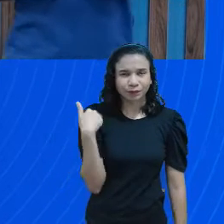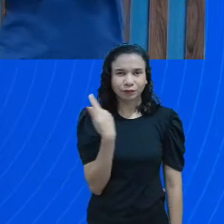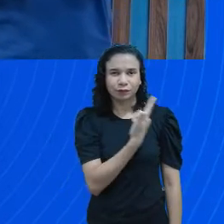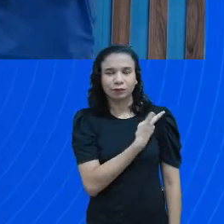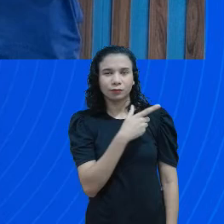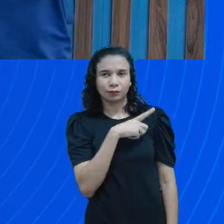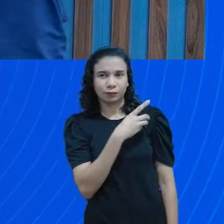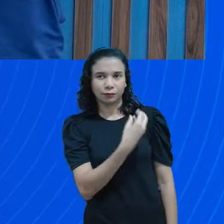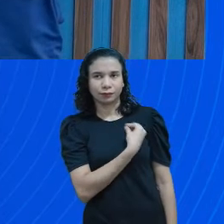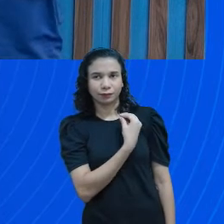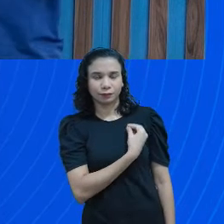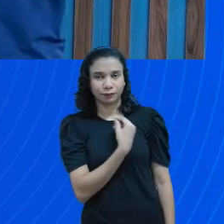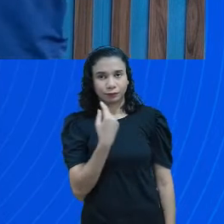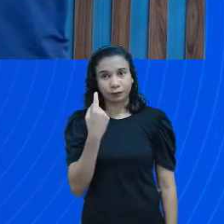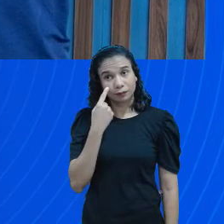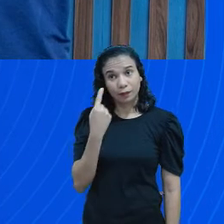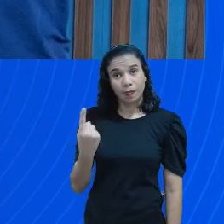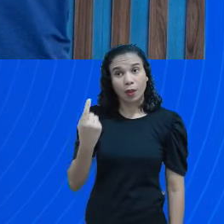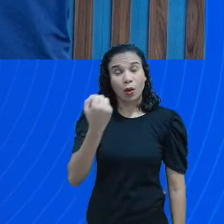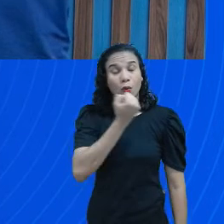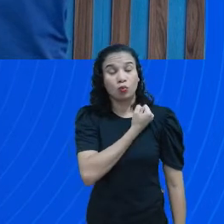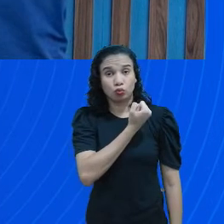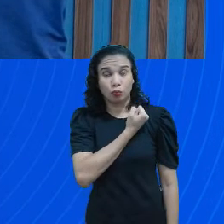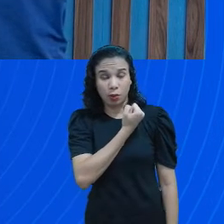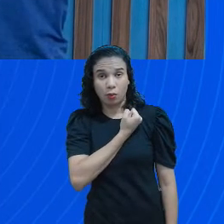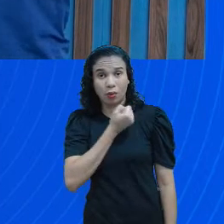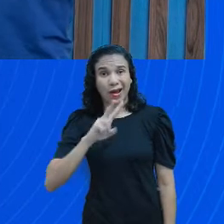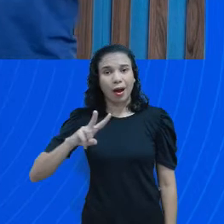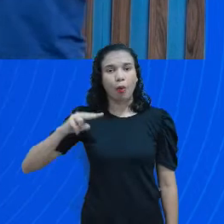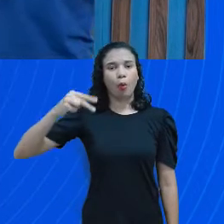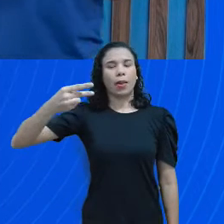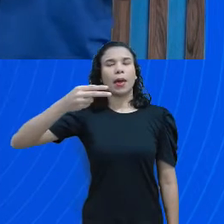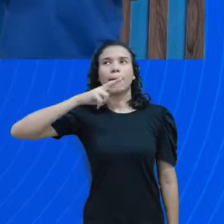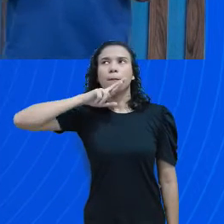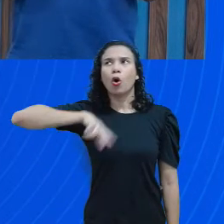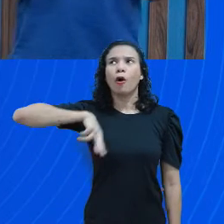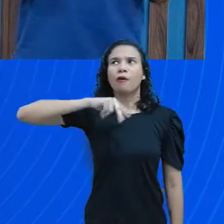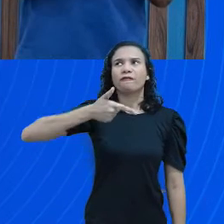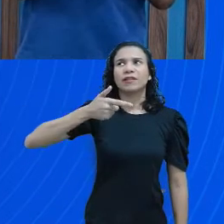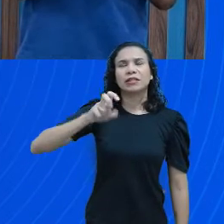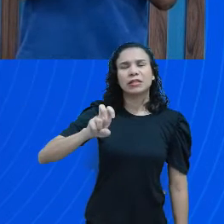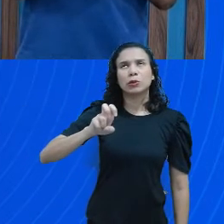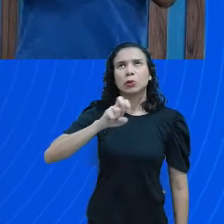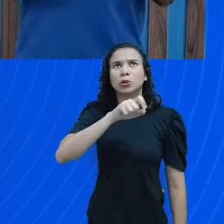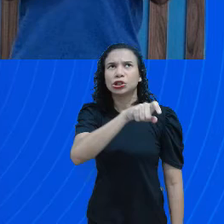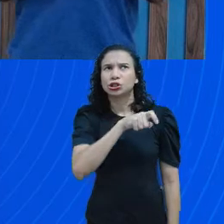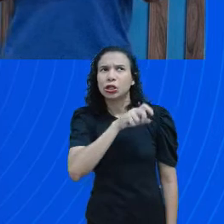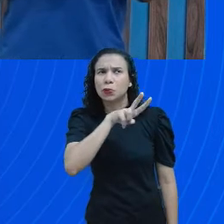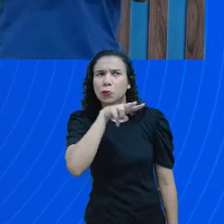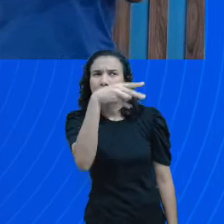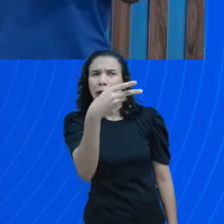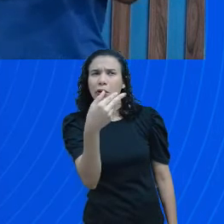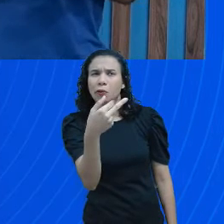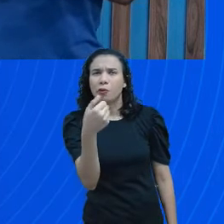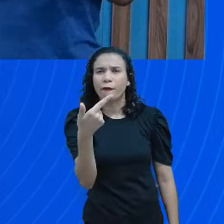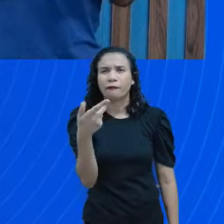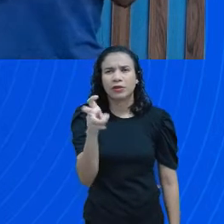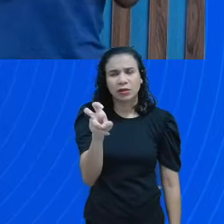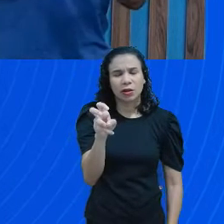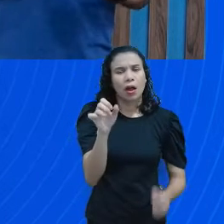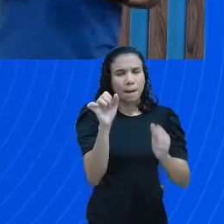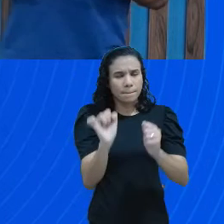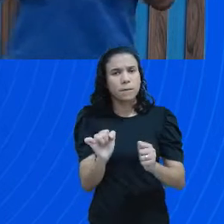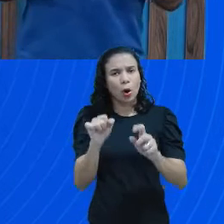ó, então observando bem aqui, que o número que é ao quadrado vai dar 25, e isso vai dar o número 5. Mas a gente pode também extrair a